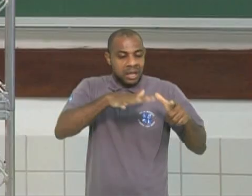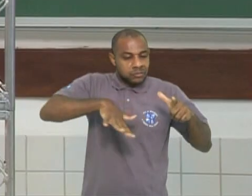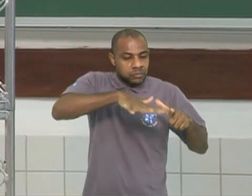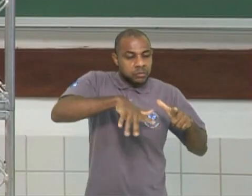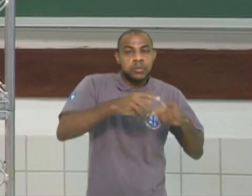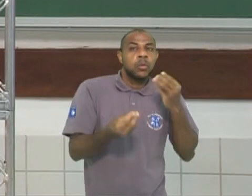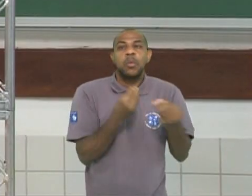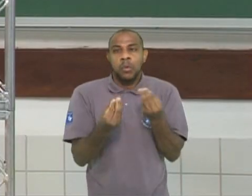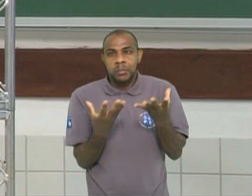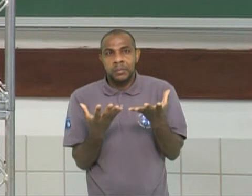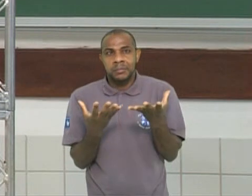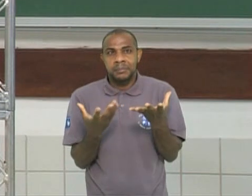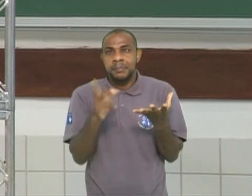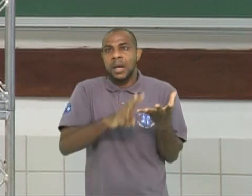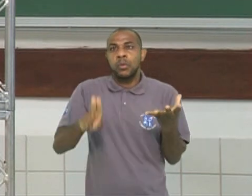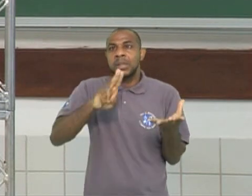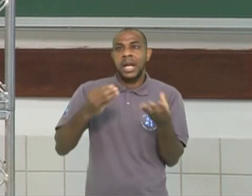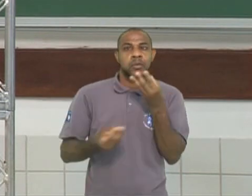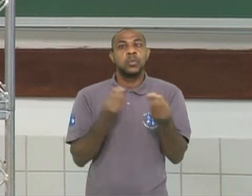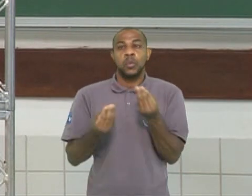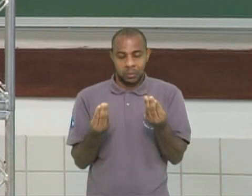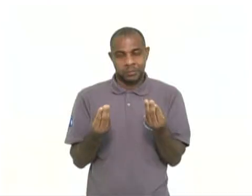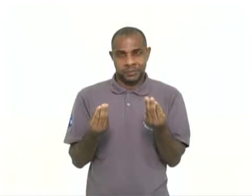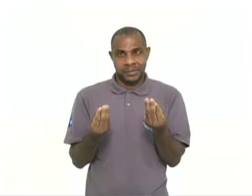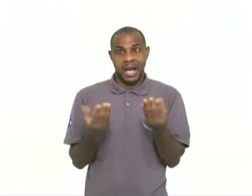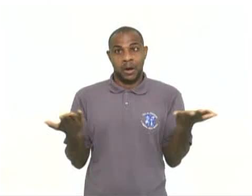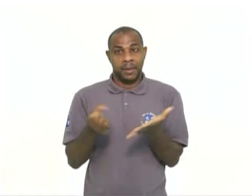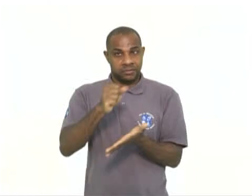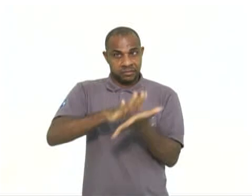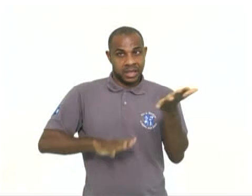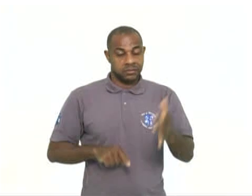espaços? Agora a atividade é com vocês.